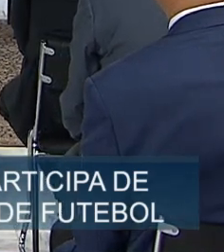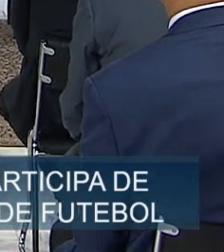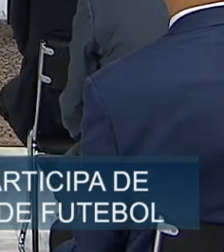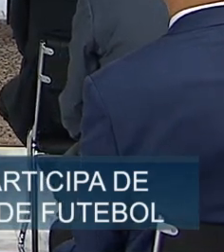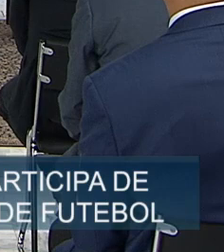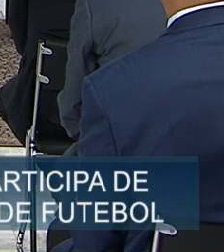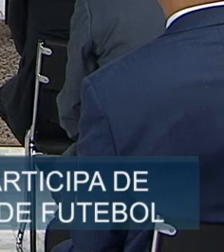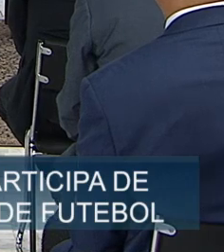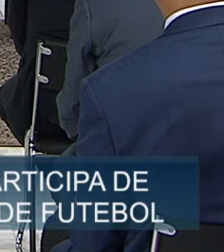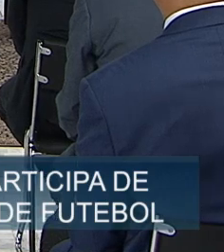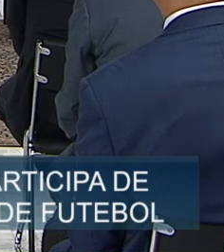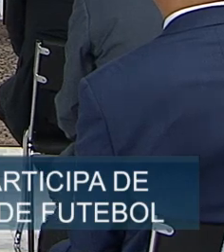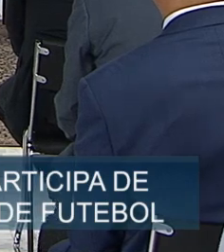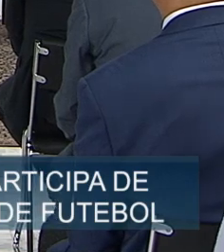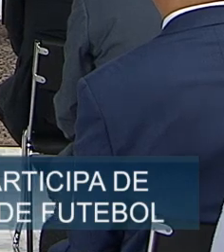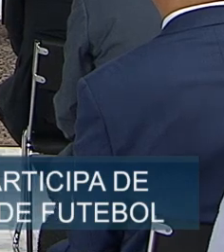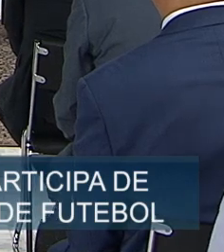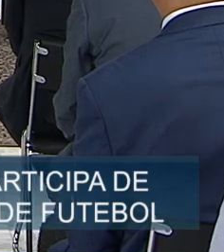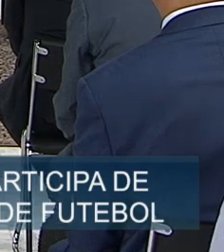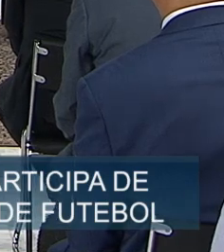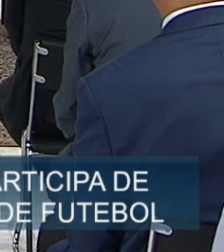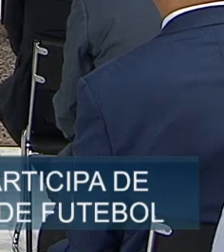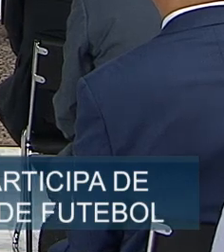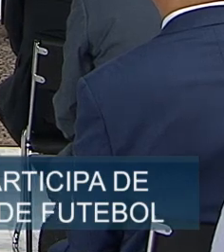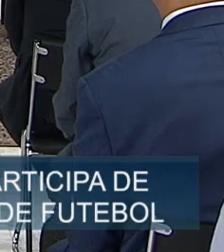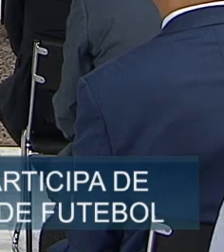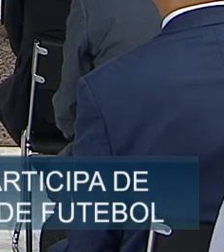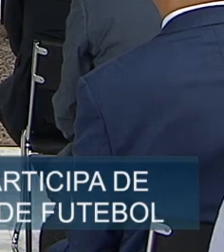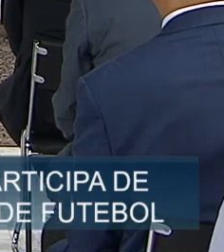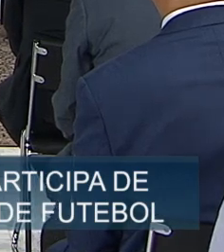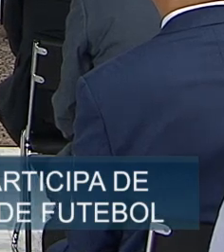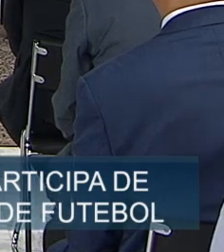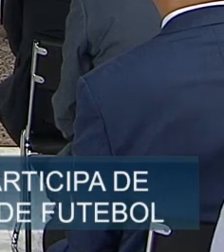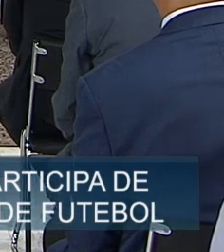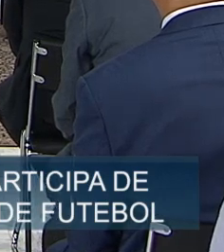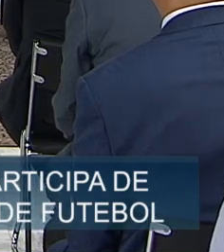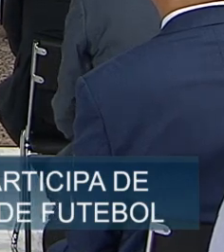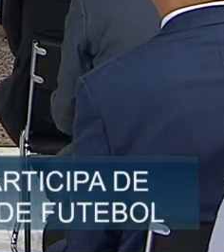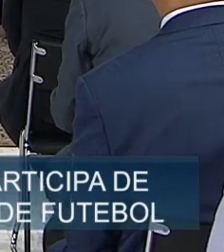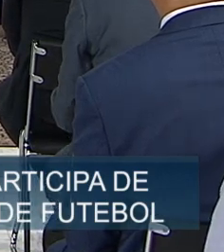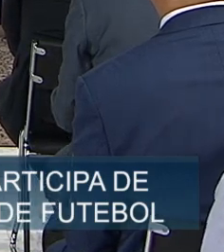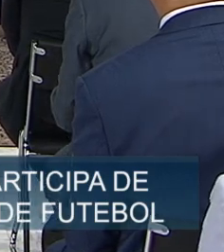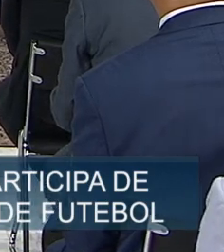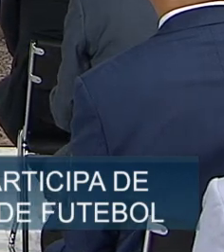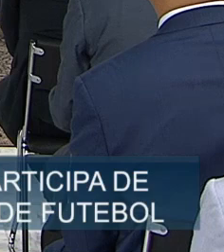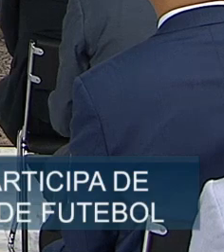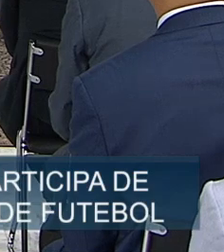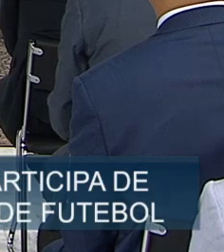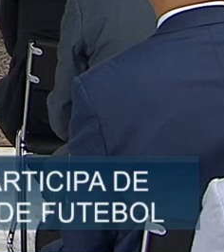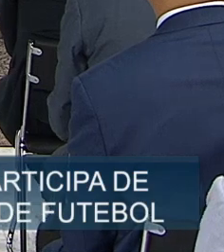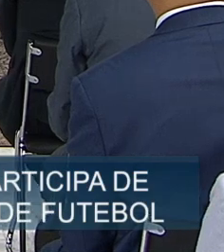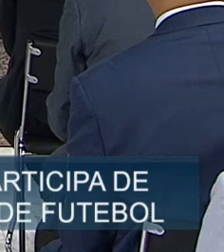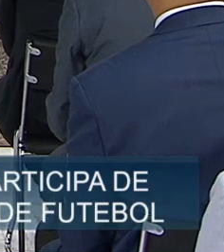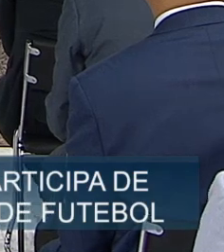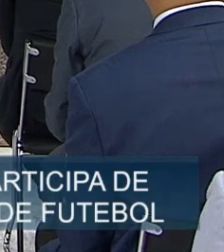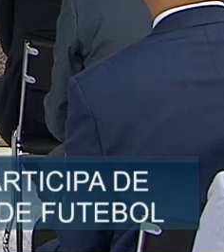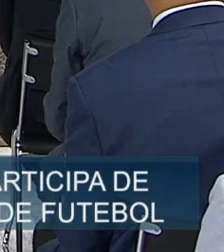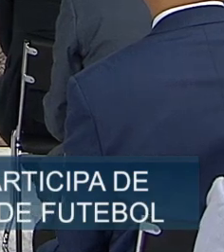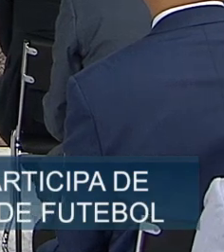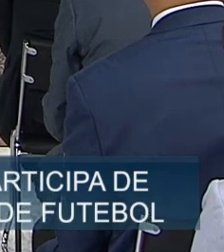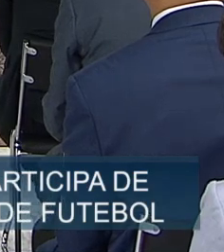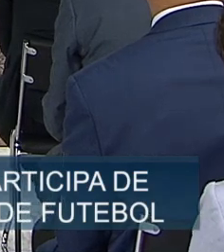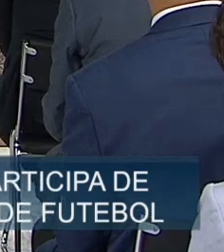acompanhar. Que regulam os direitos e obrigações pertinentes aos patrocínios da Caixa aos clubes de